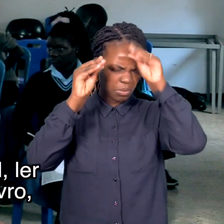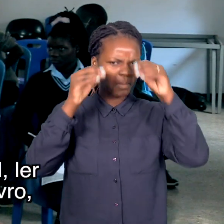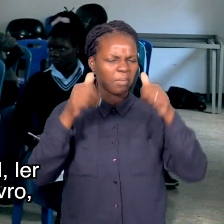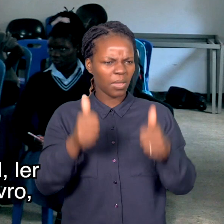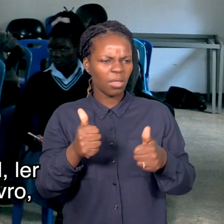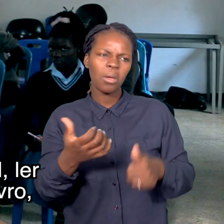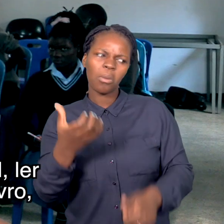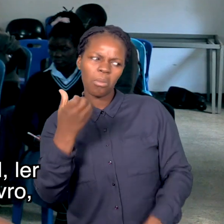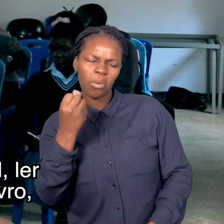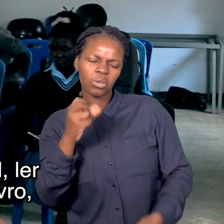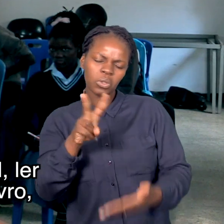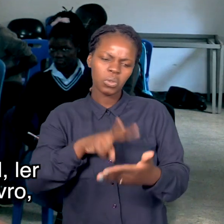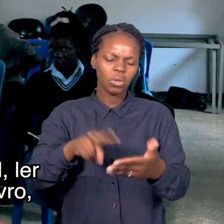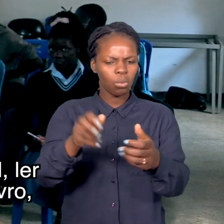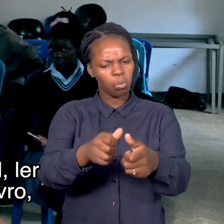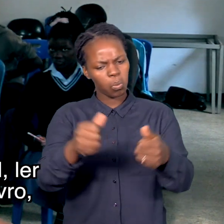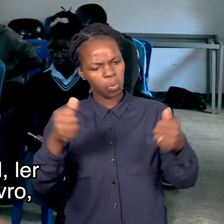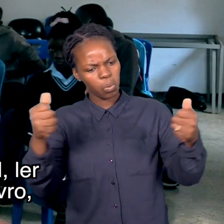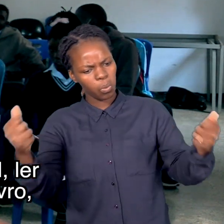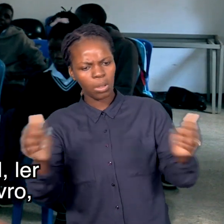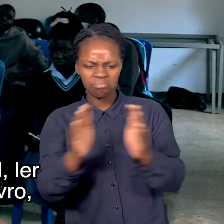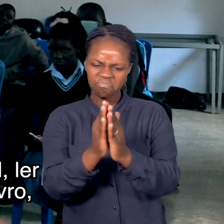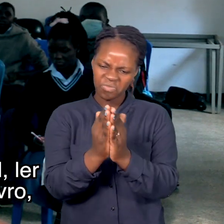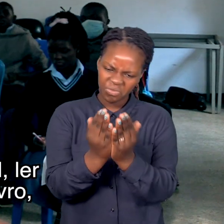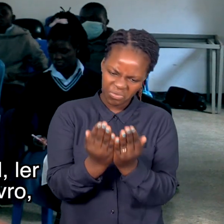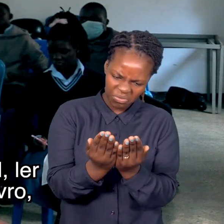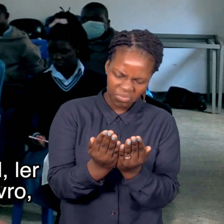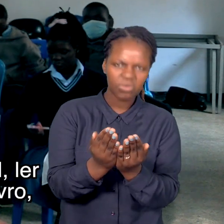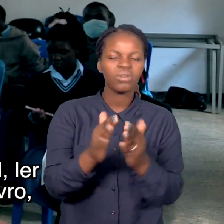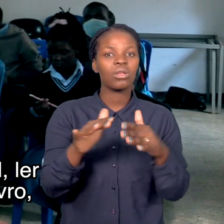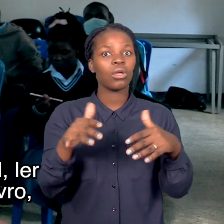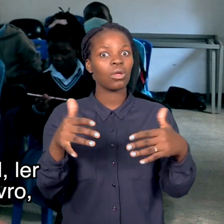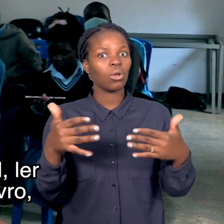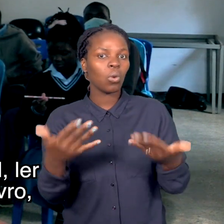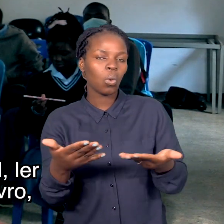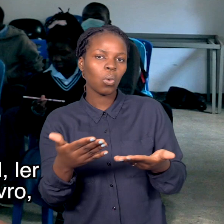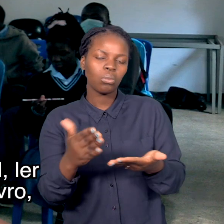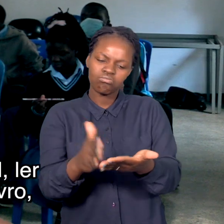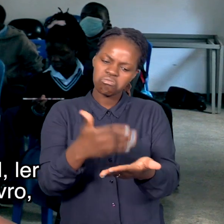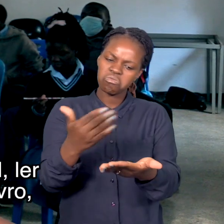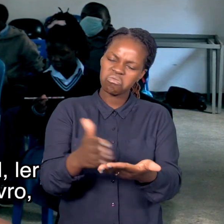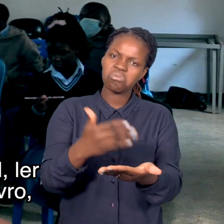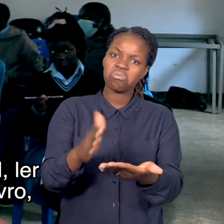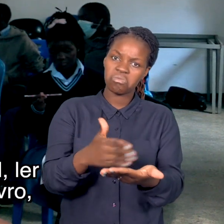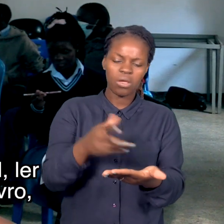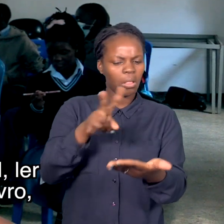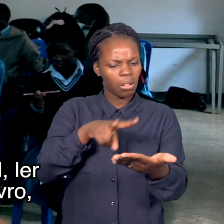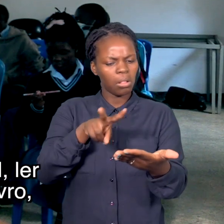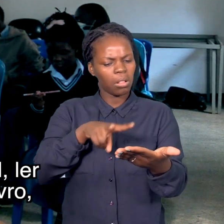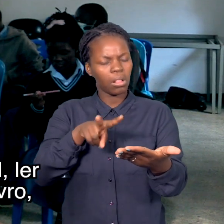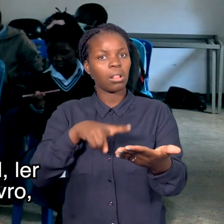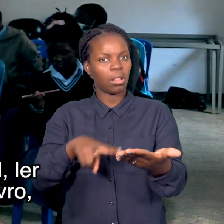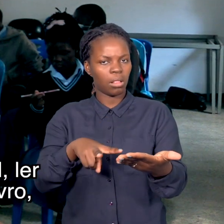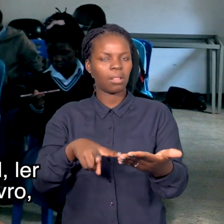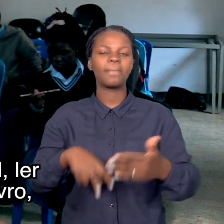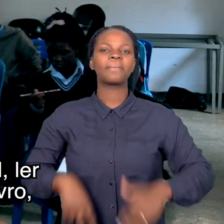aprender a ler. Pode ler no jornal, no livrinho, pode